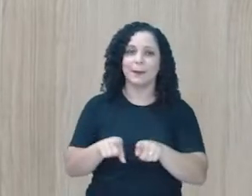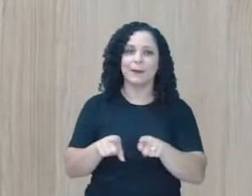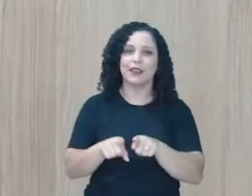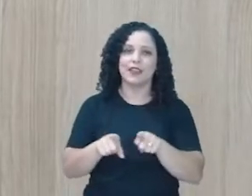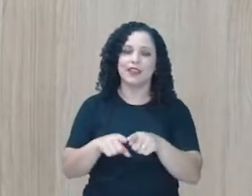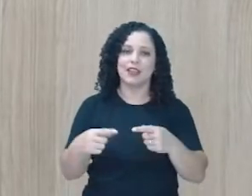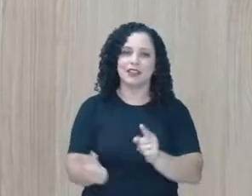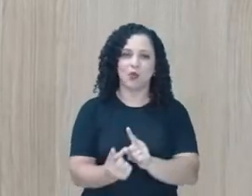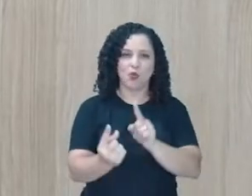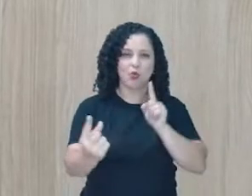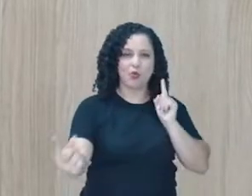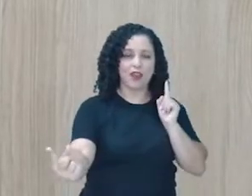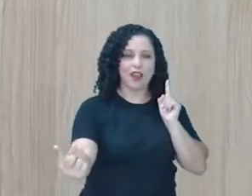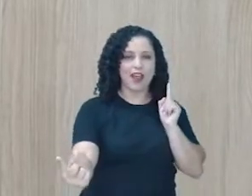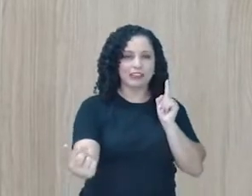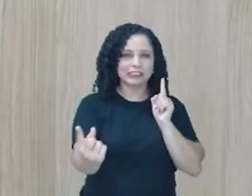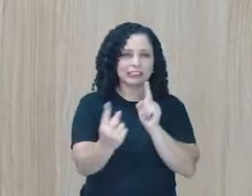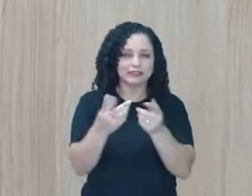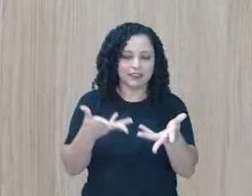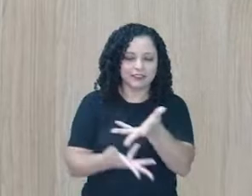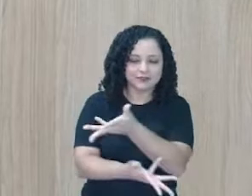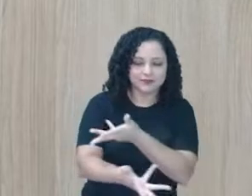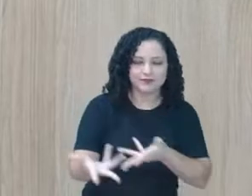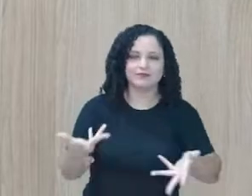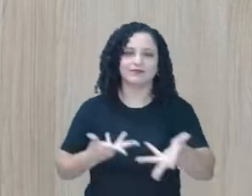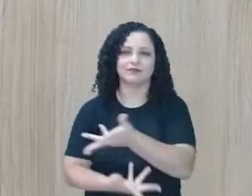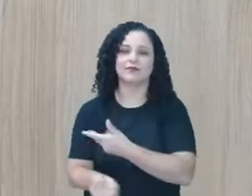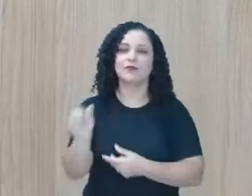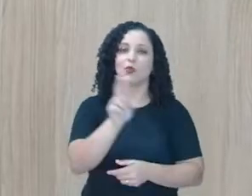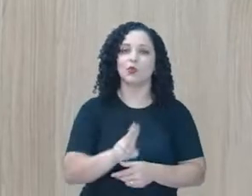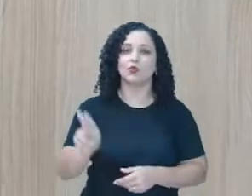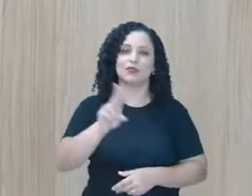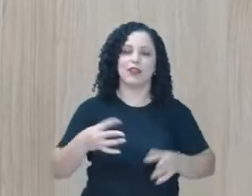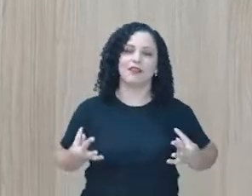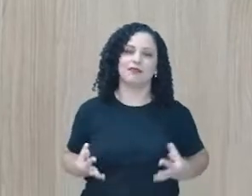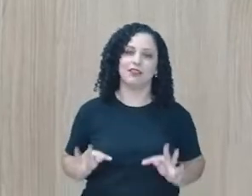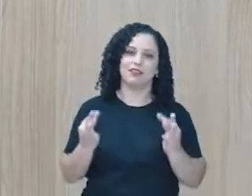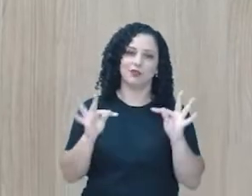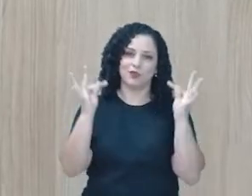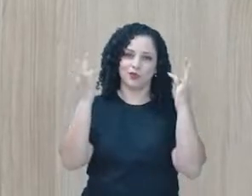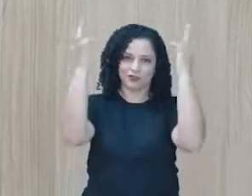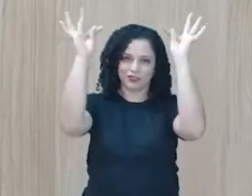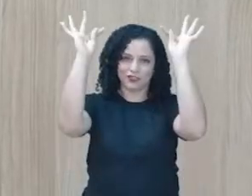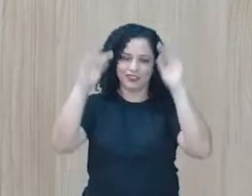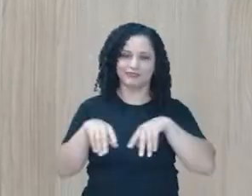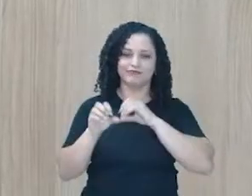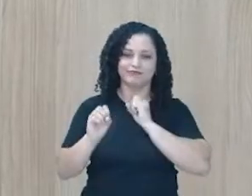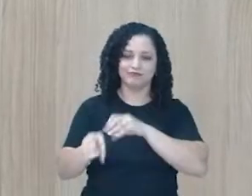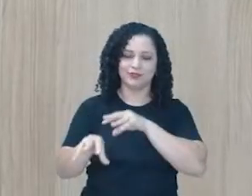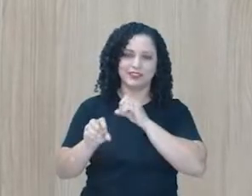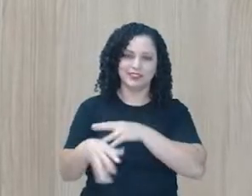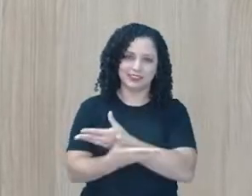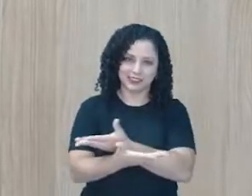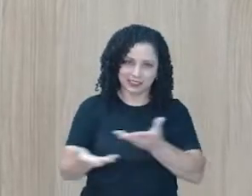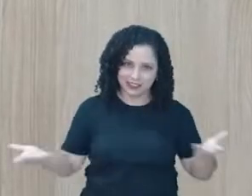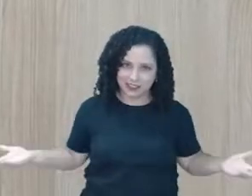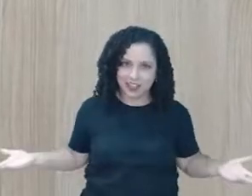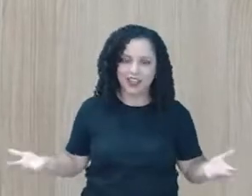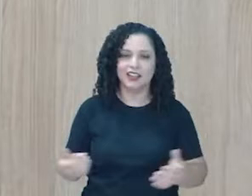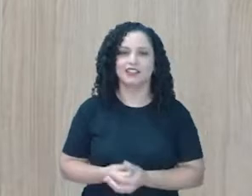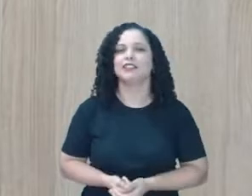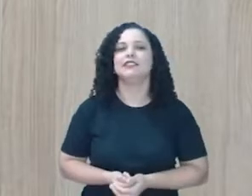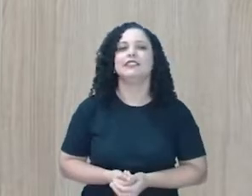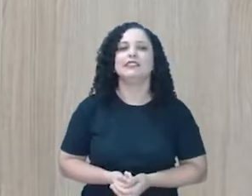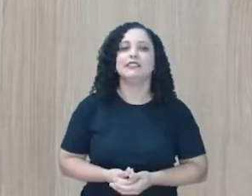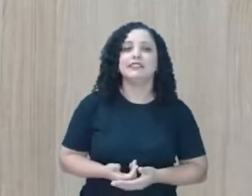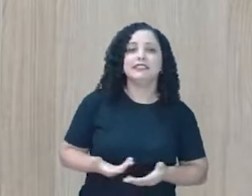a distância, né? Um instrumento, a tecnologia, né? A serviço aí da educação, por exemplo, de diminuir